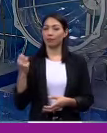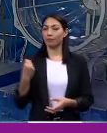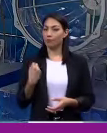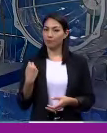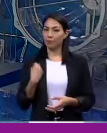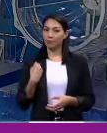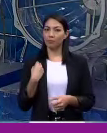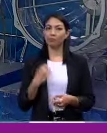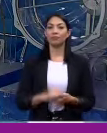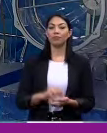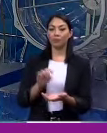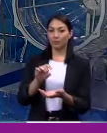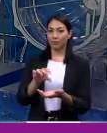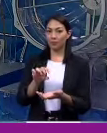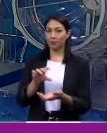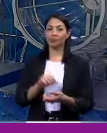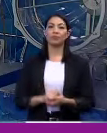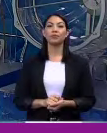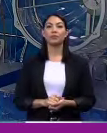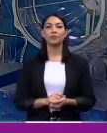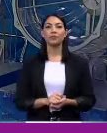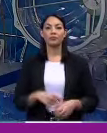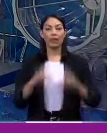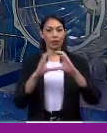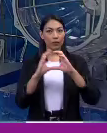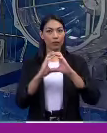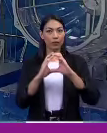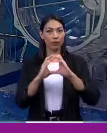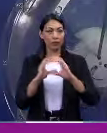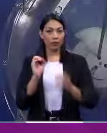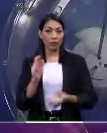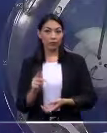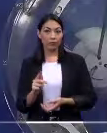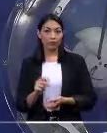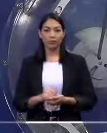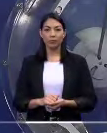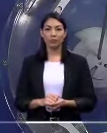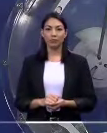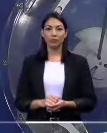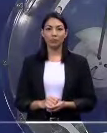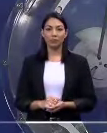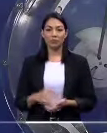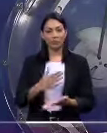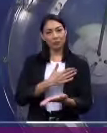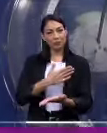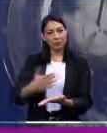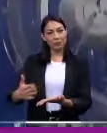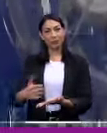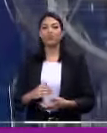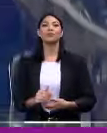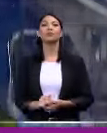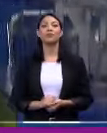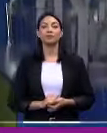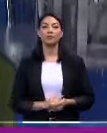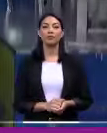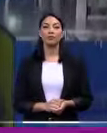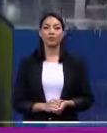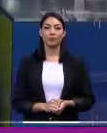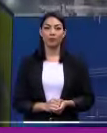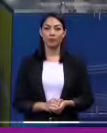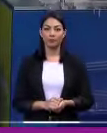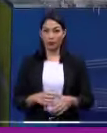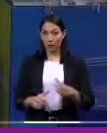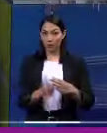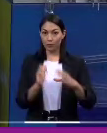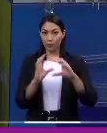15 números para a Loto Fácil. Então, bolas posicionadas. Valendo! Vem